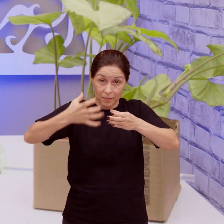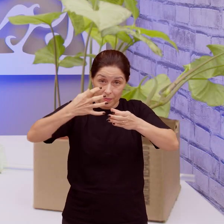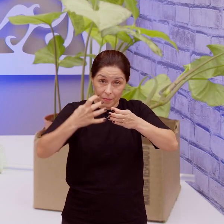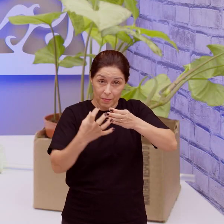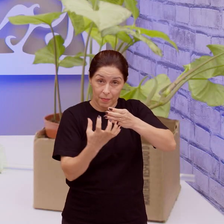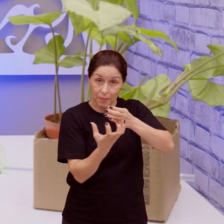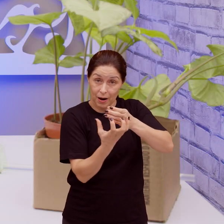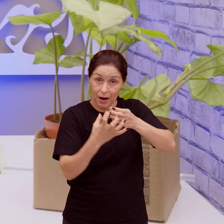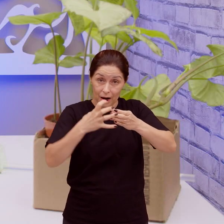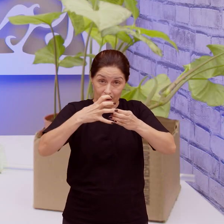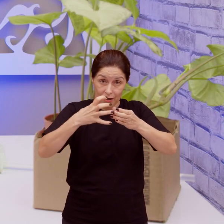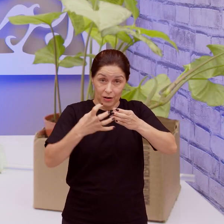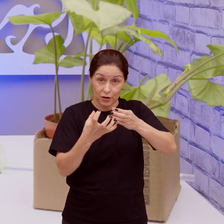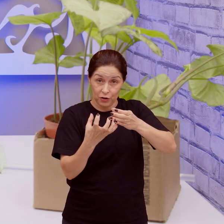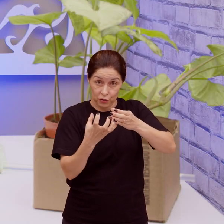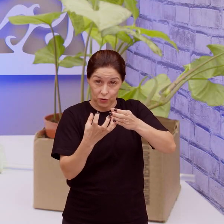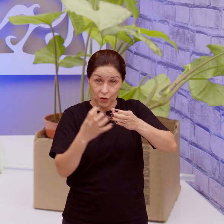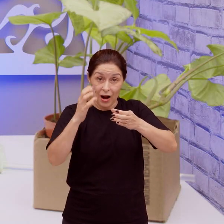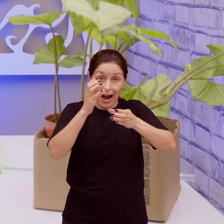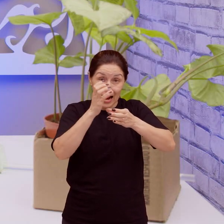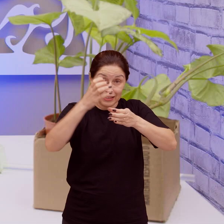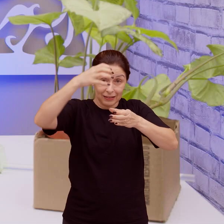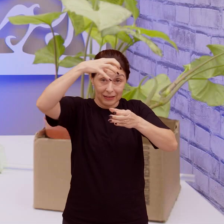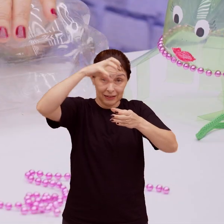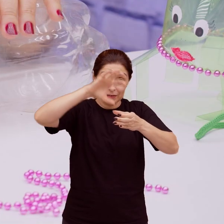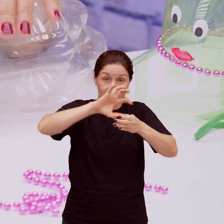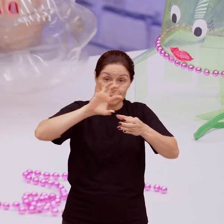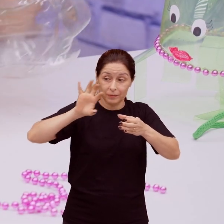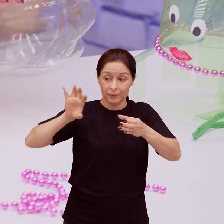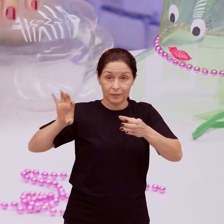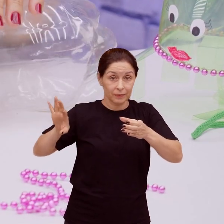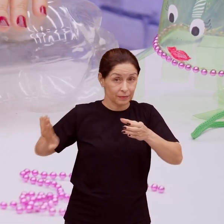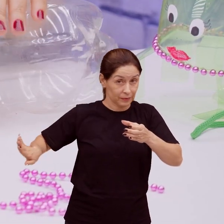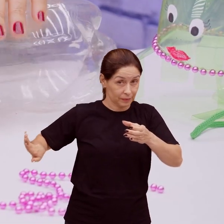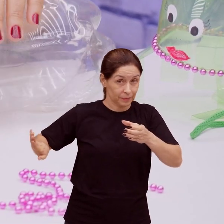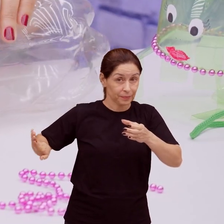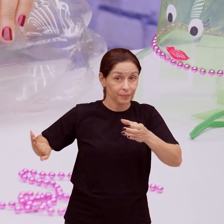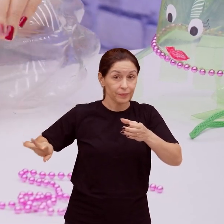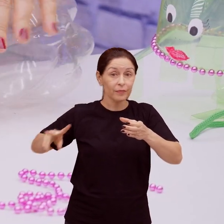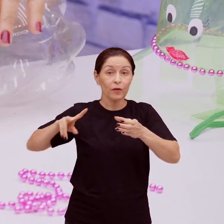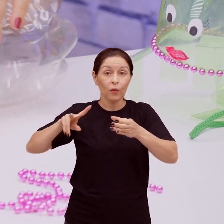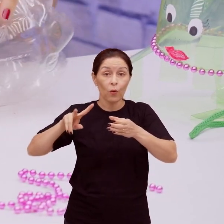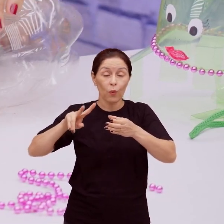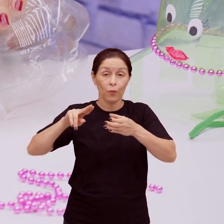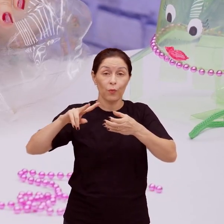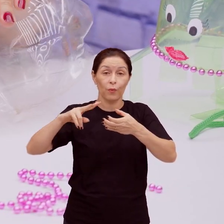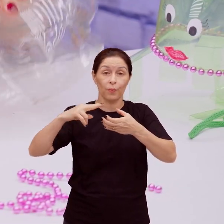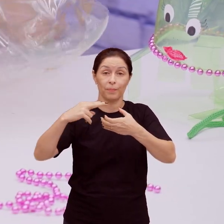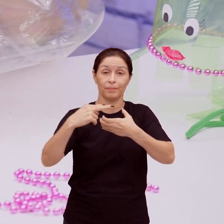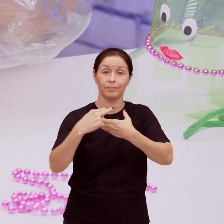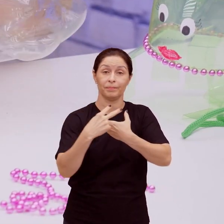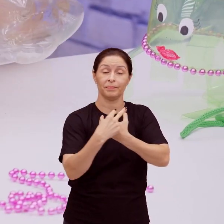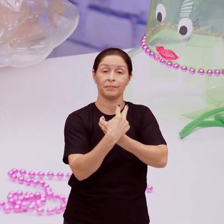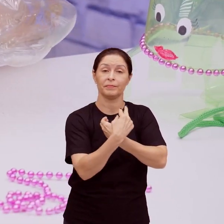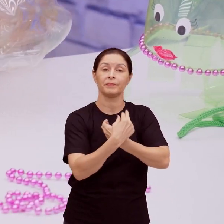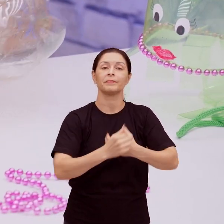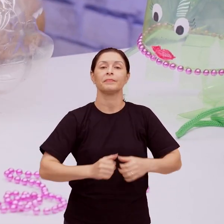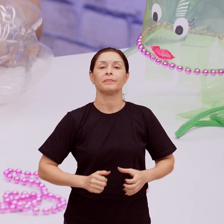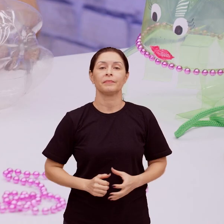ladinho, não vou usar agora, mas a gente pode usar depois. E vou fazer um corte, então, aqui,